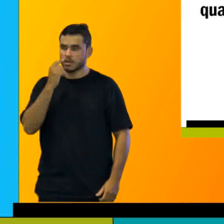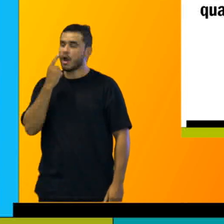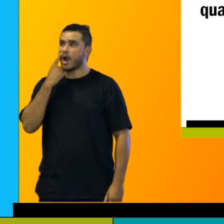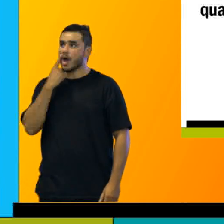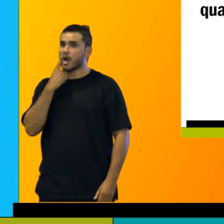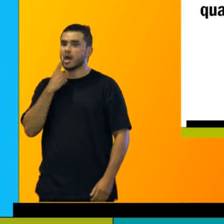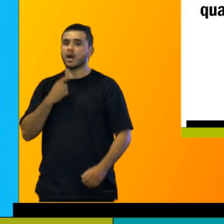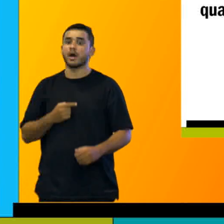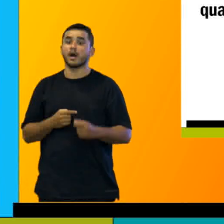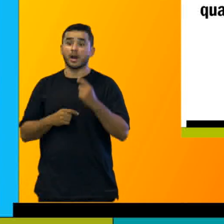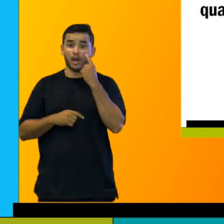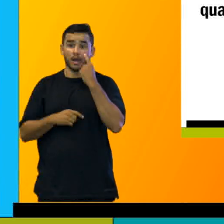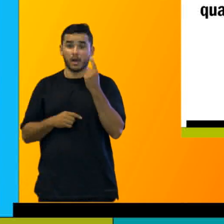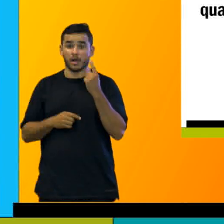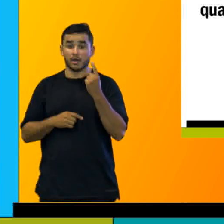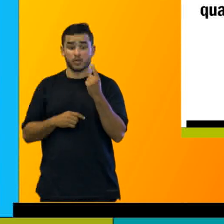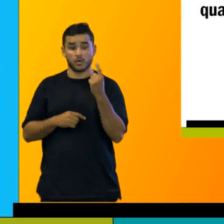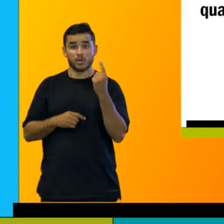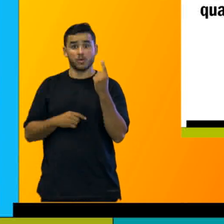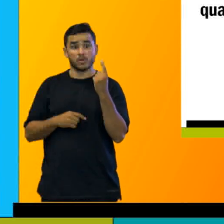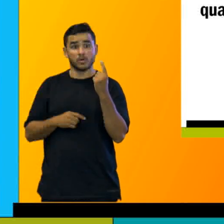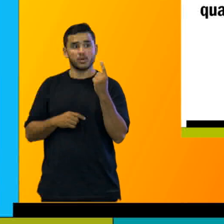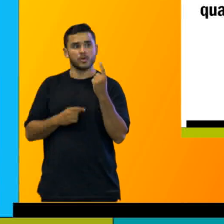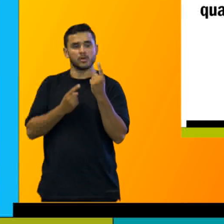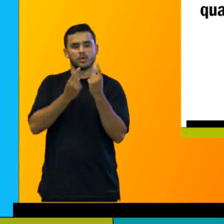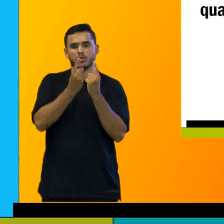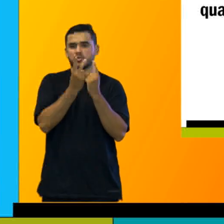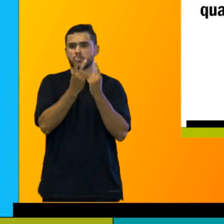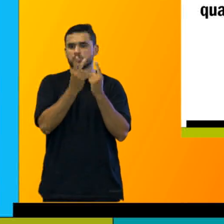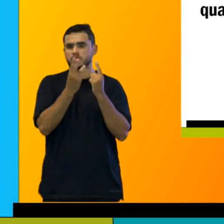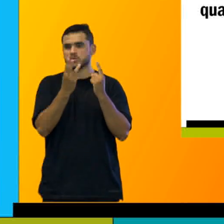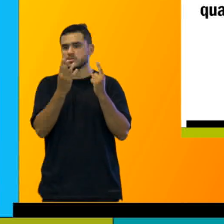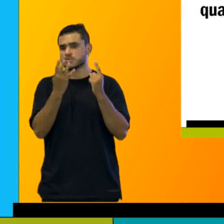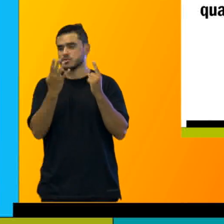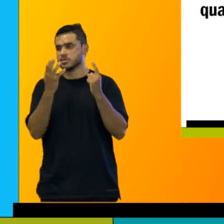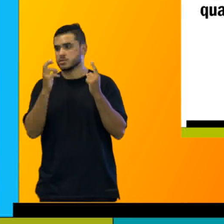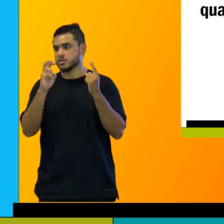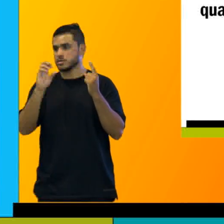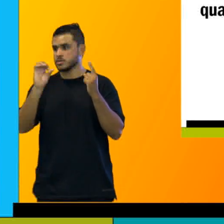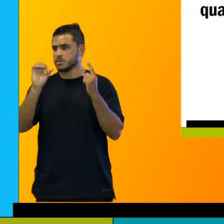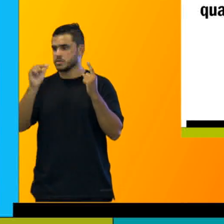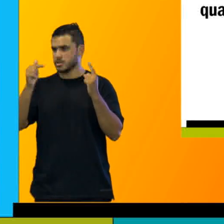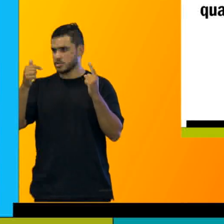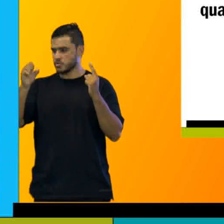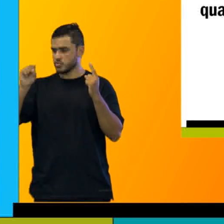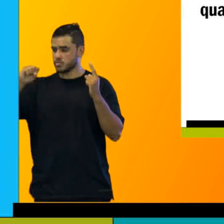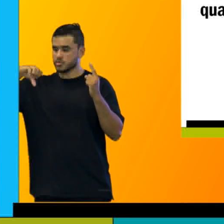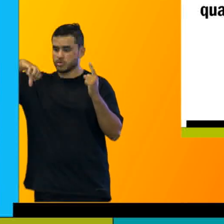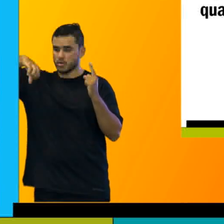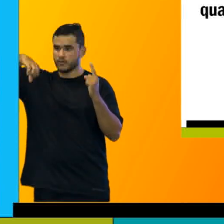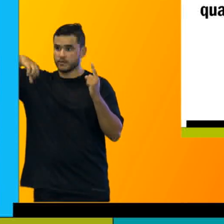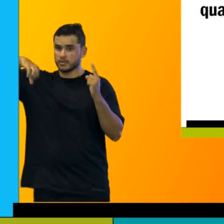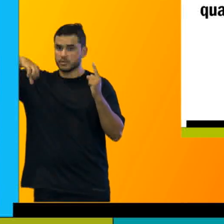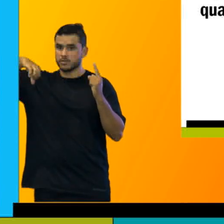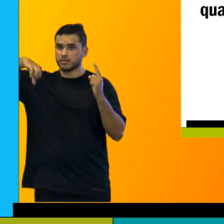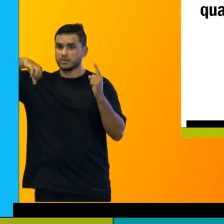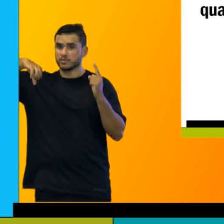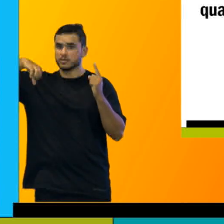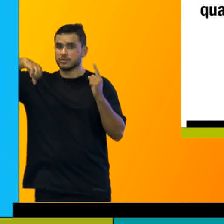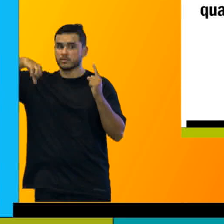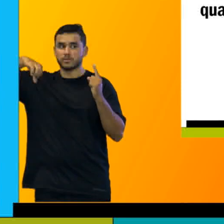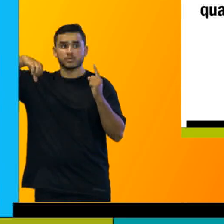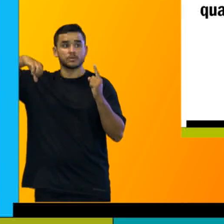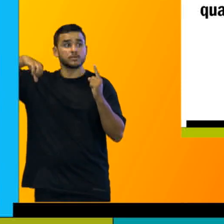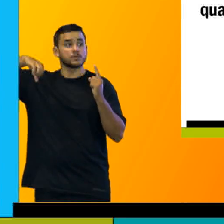Quando chegar no 9, galera, tem mais algum número depois do 9? Só com